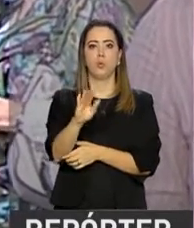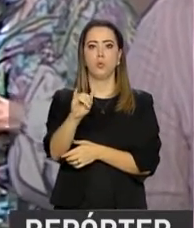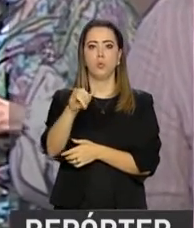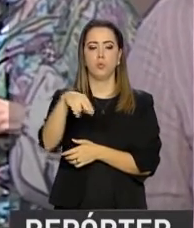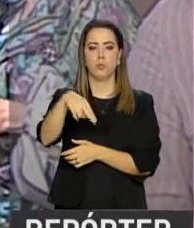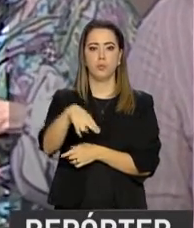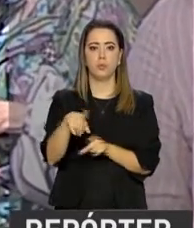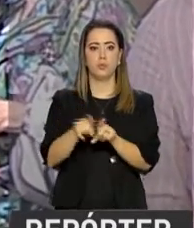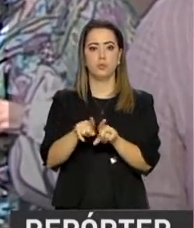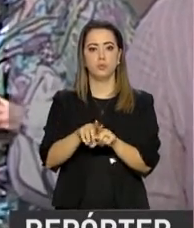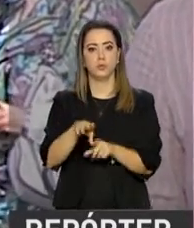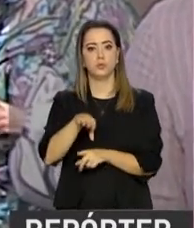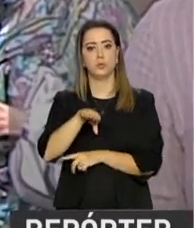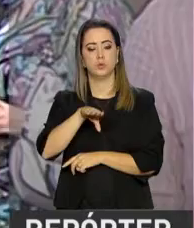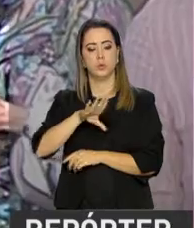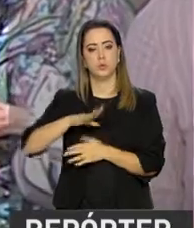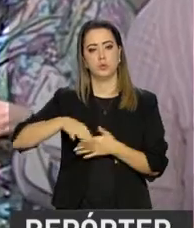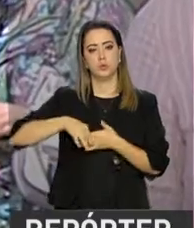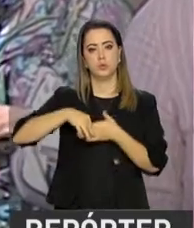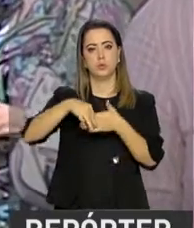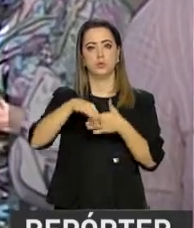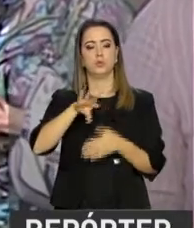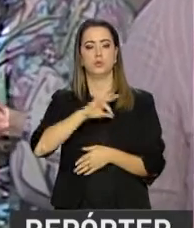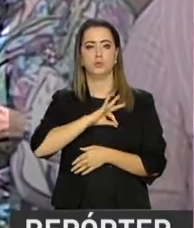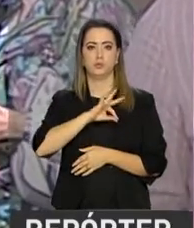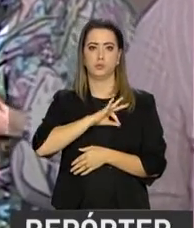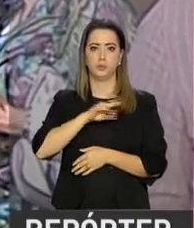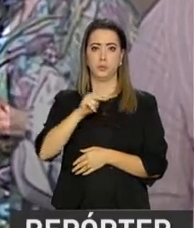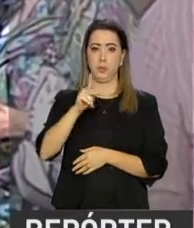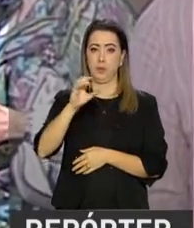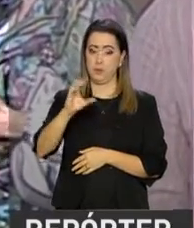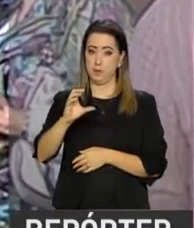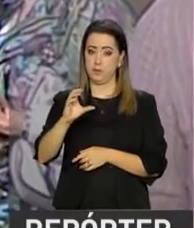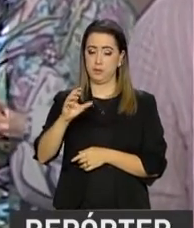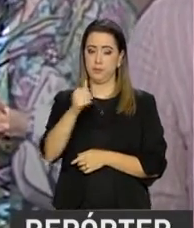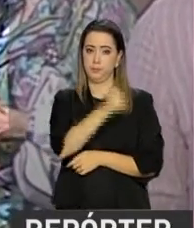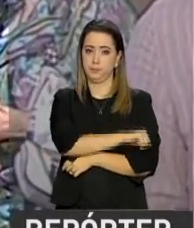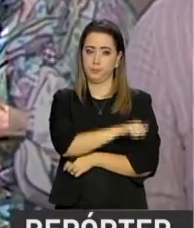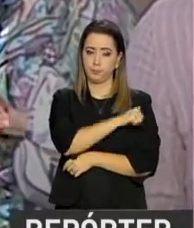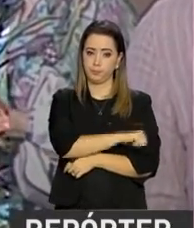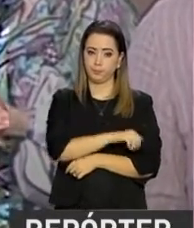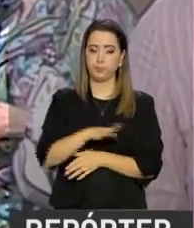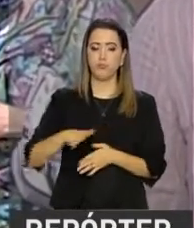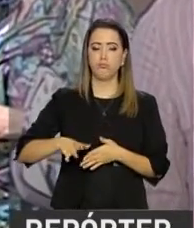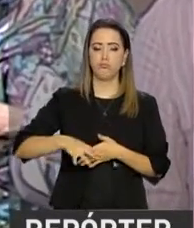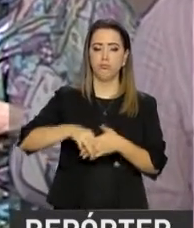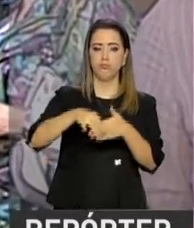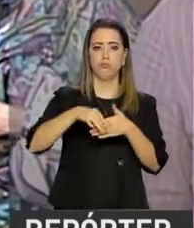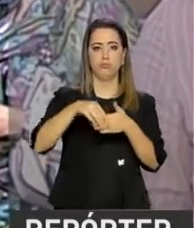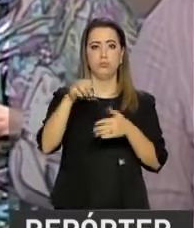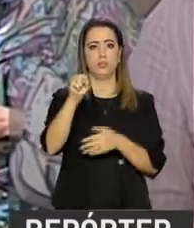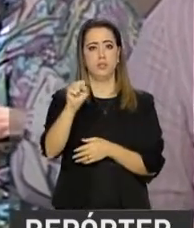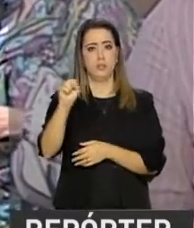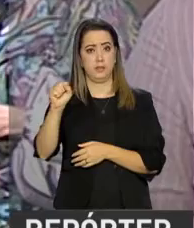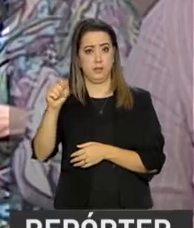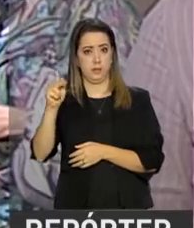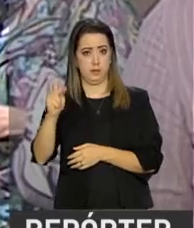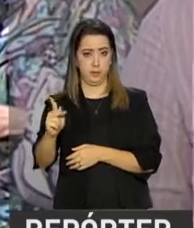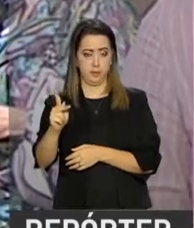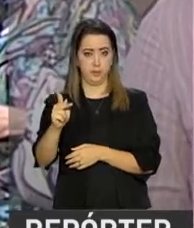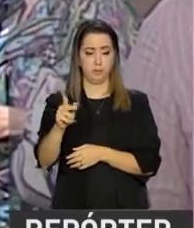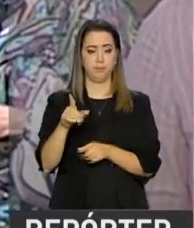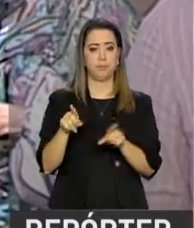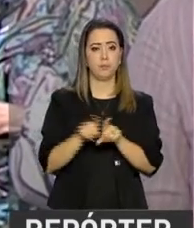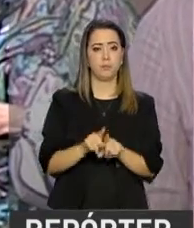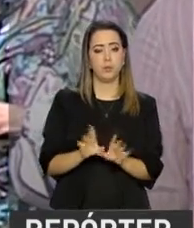chefe da Polícia Civil do Rio de Janeiro, diretores da Secretaria Nacional de Segurança Pública e o interventor general